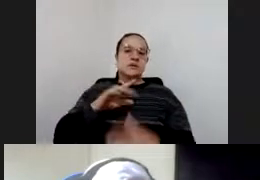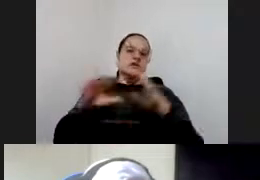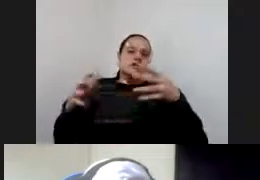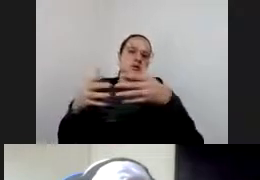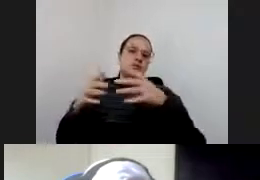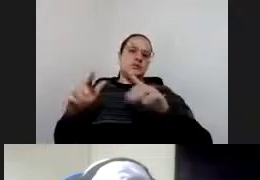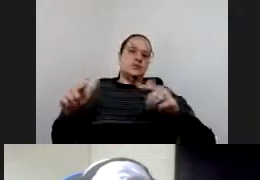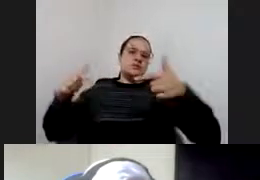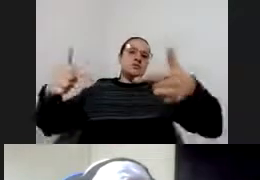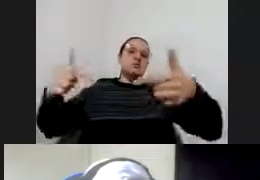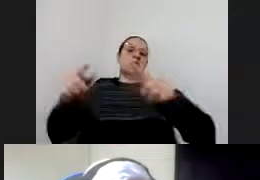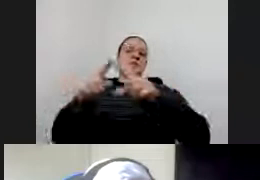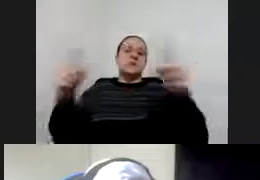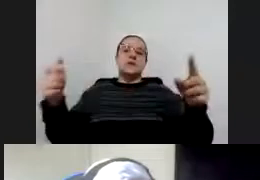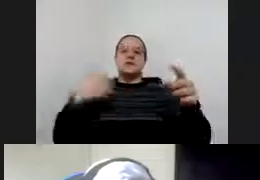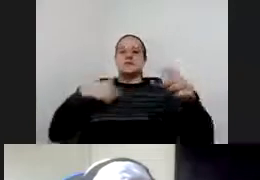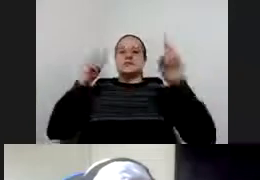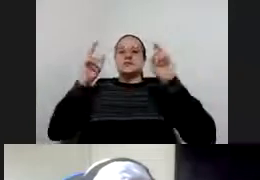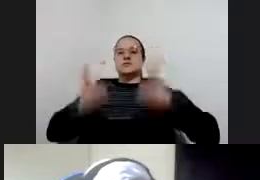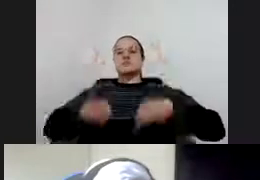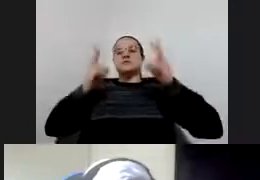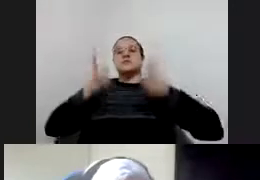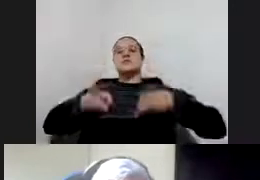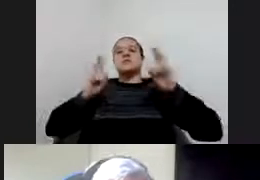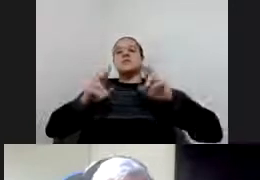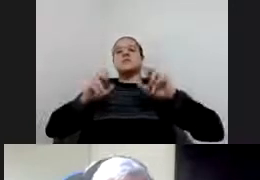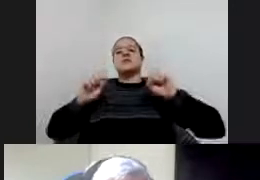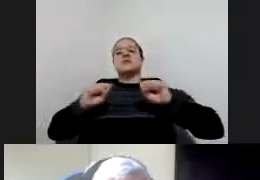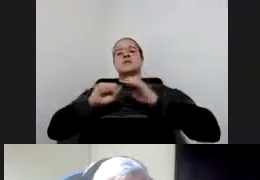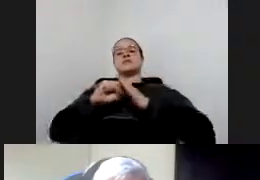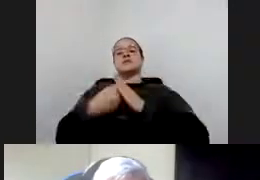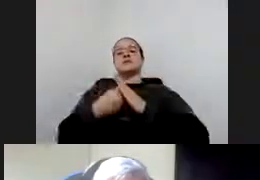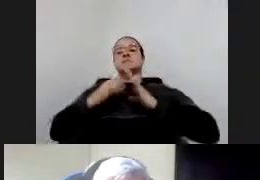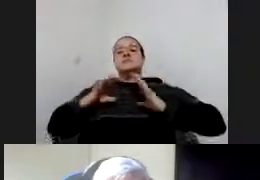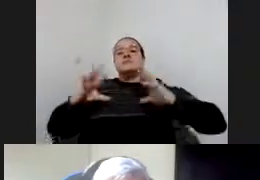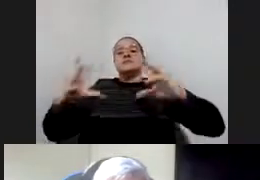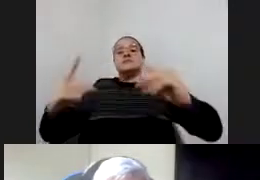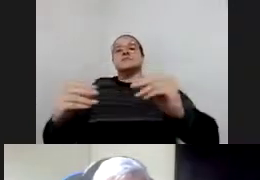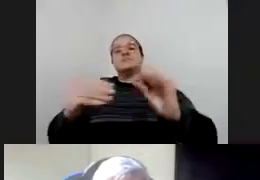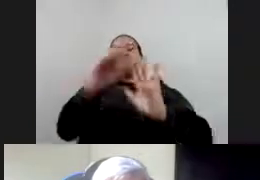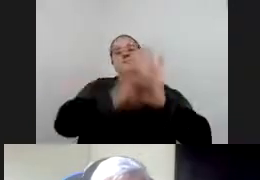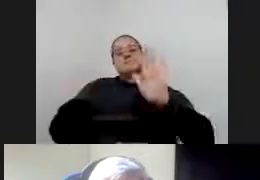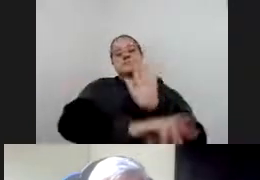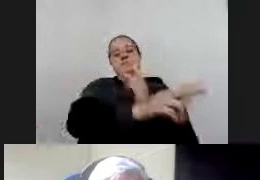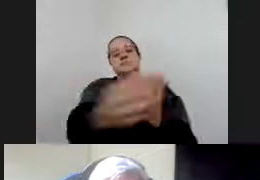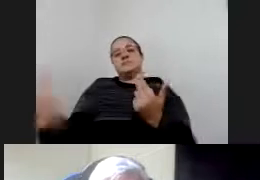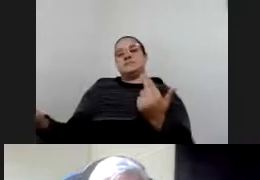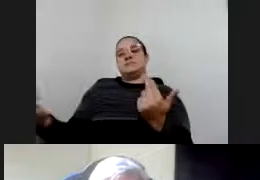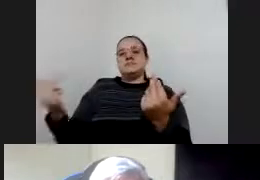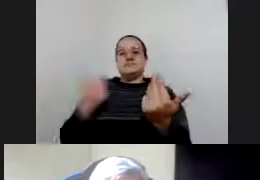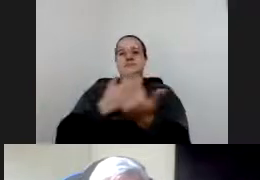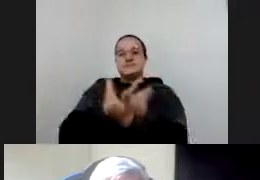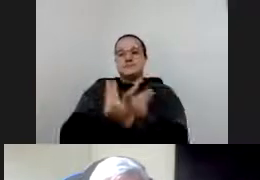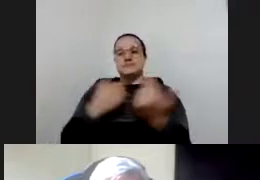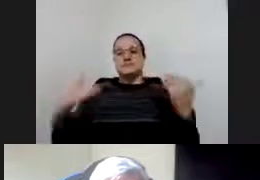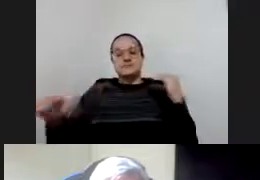eu sempre defendi o direito para todas as pessoas igualmente, né? E esse igualmente justamente